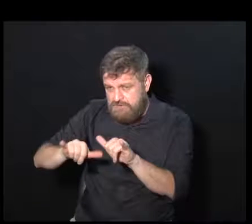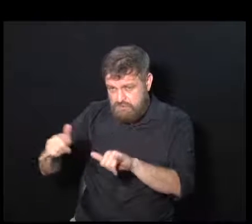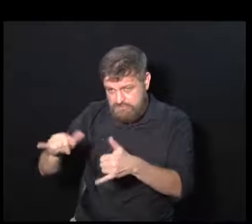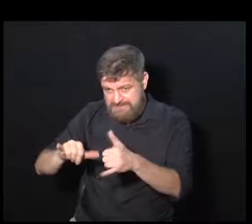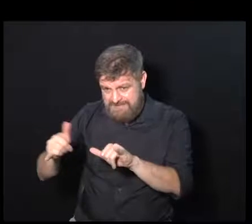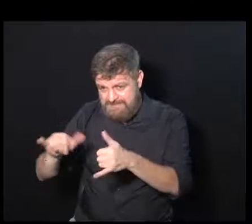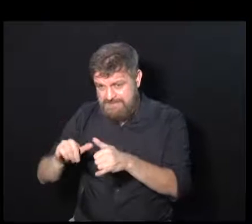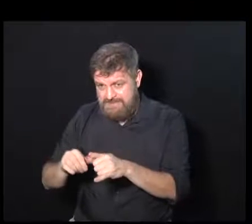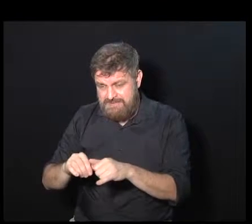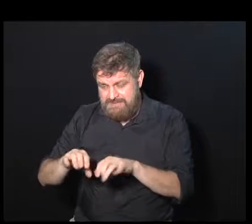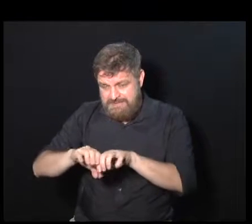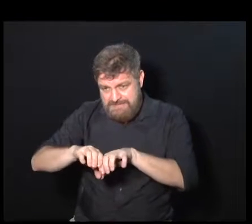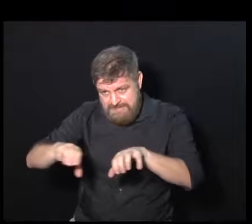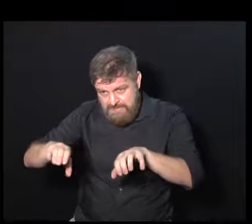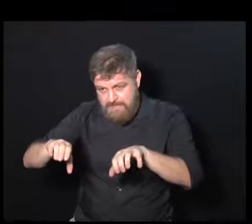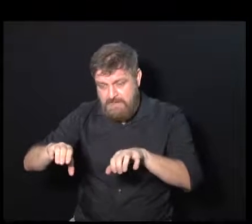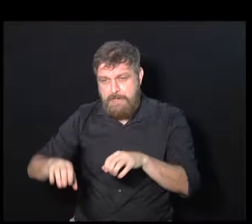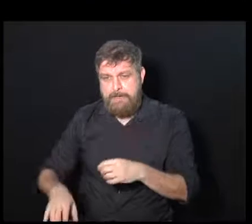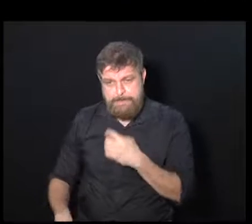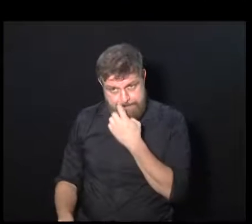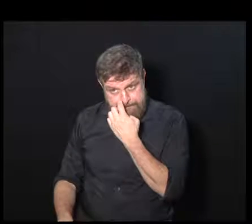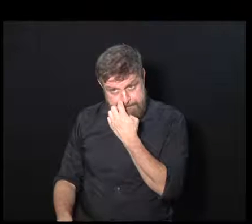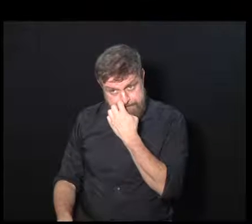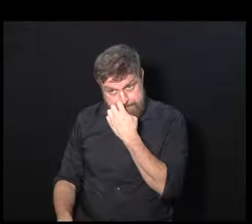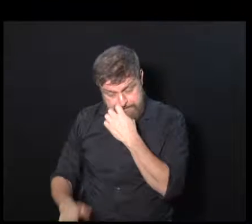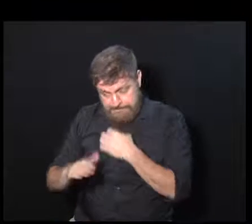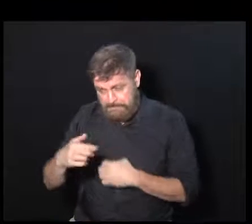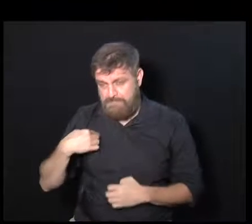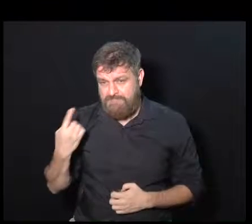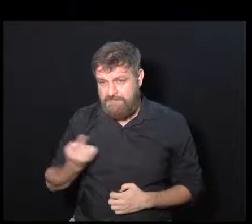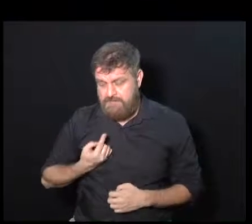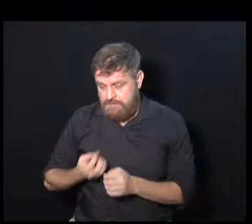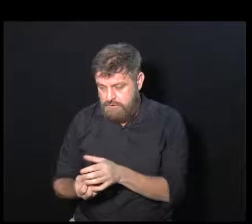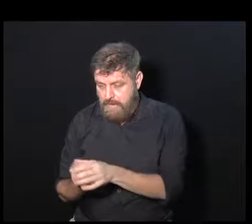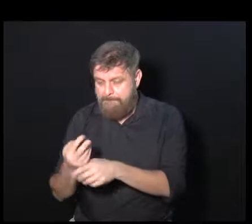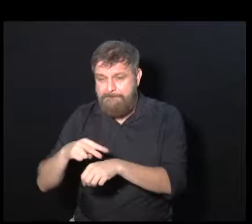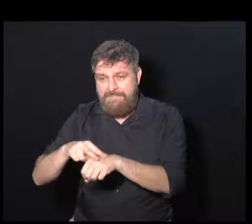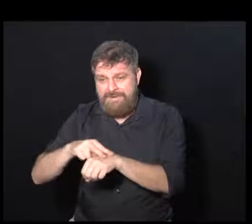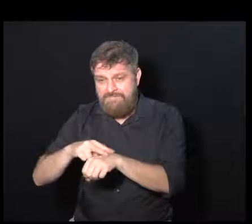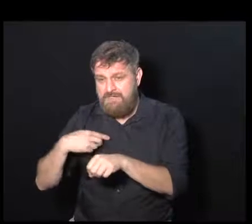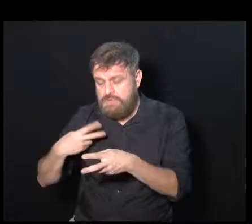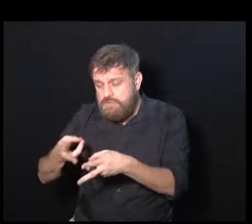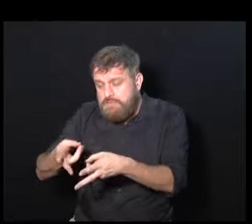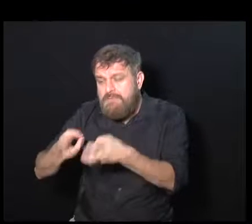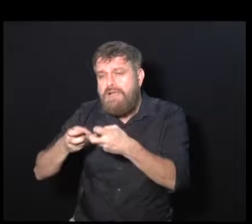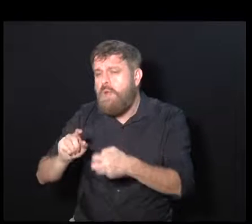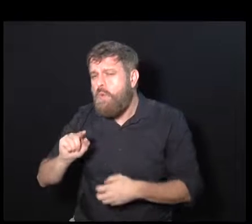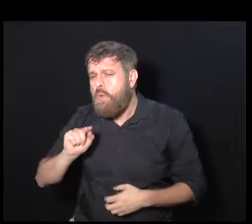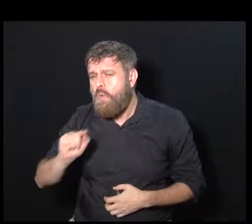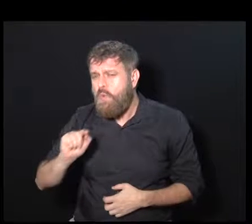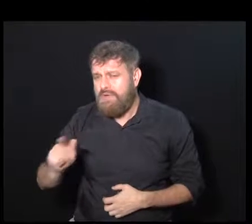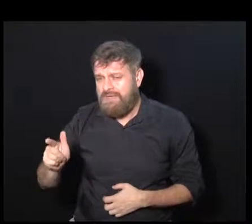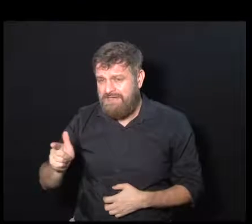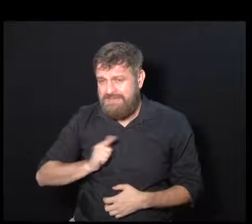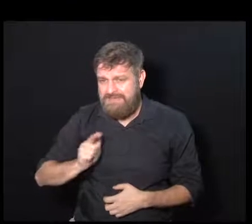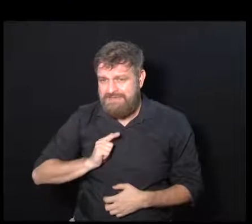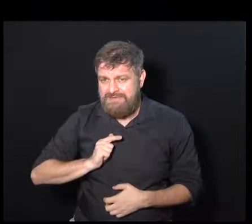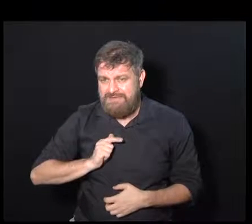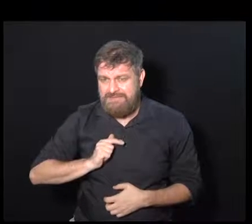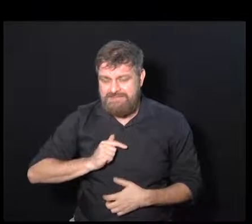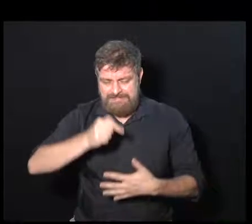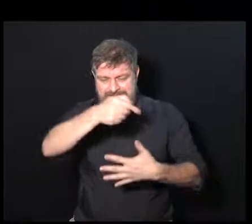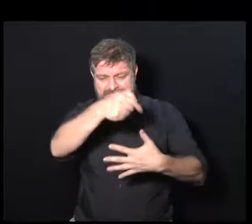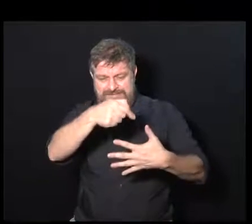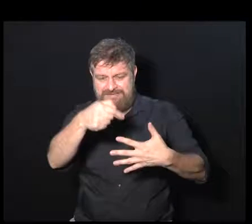ativa isolada. E, quando a gente utiliza as plantas, percebe-se que, na planta, ela tem diversos